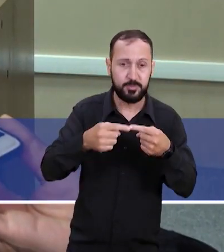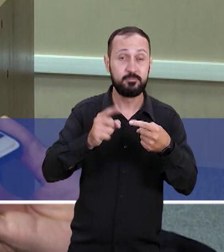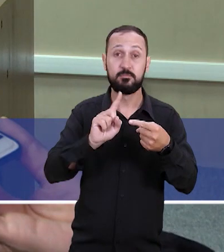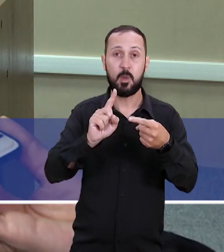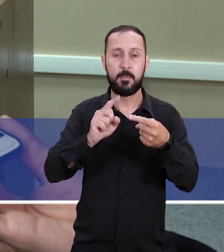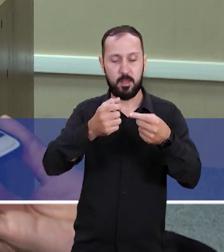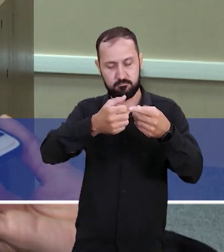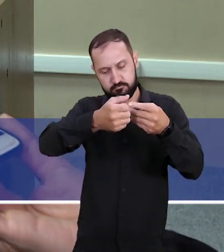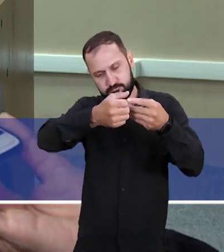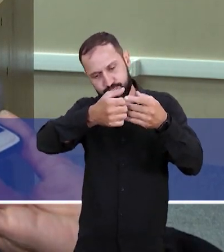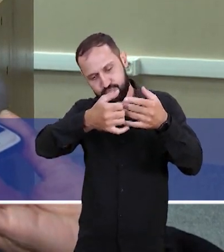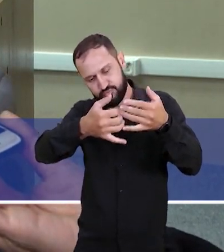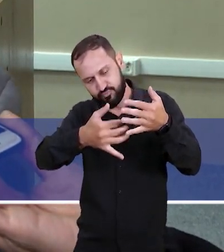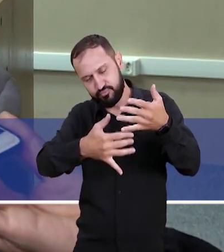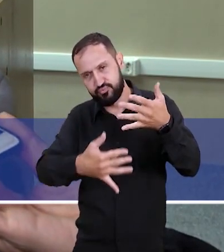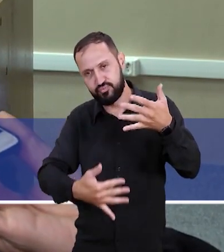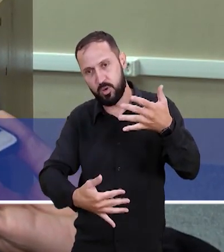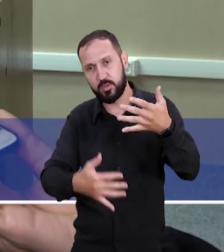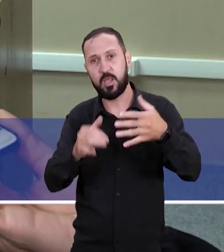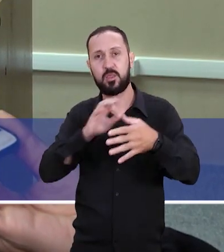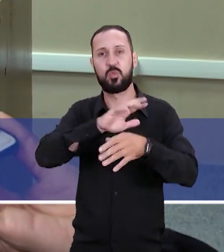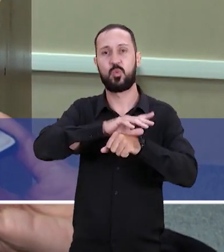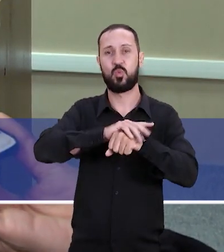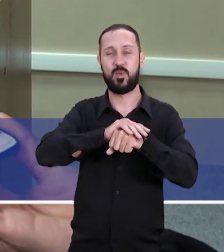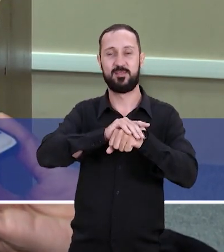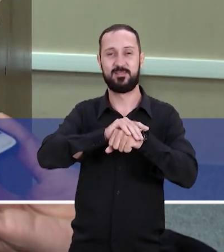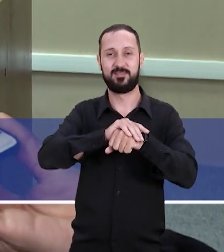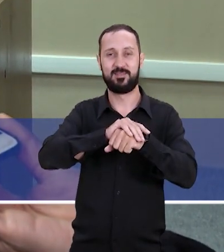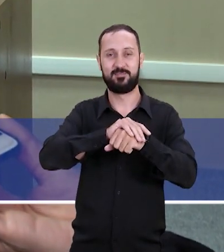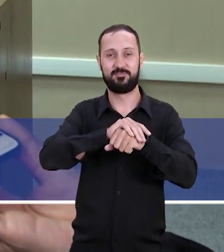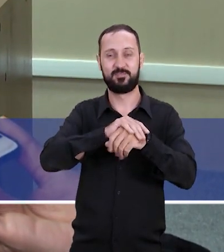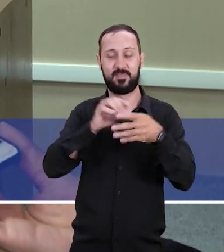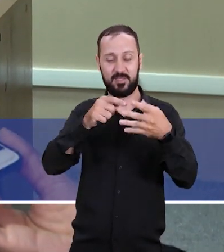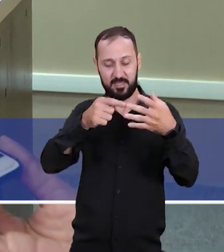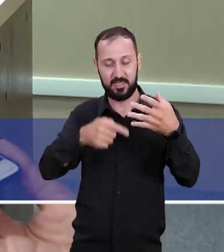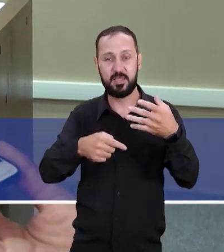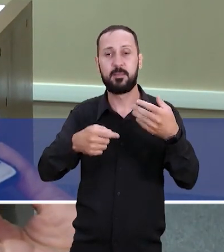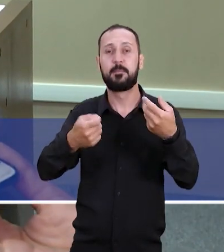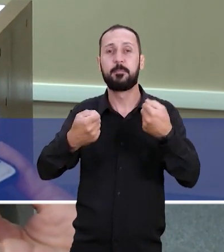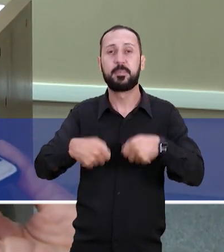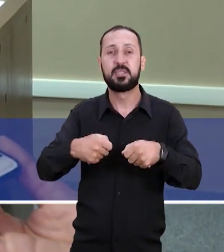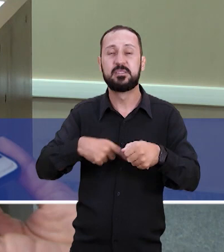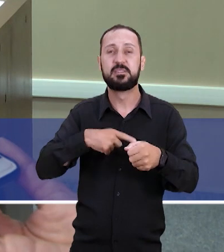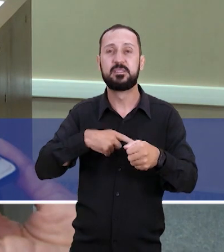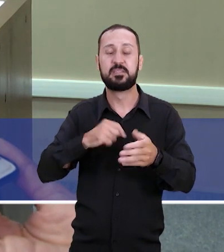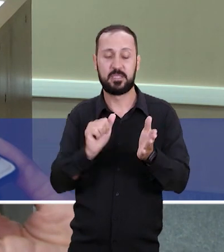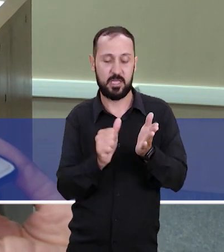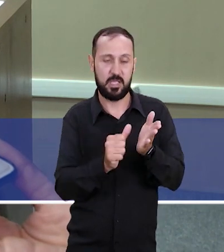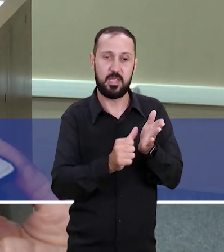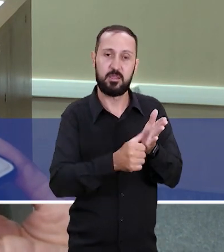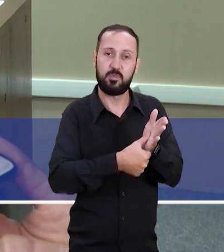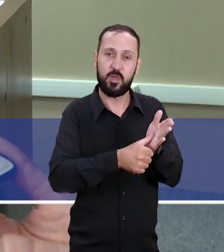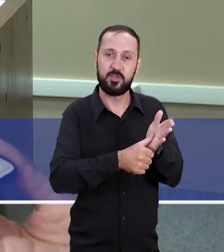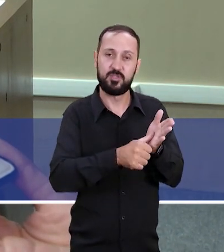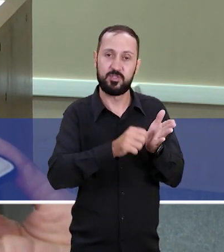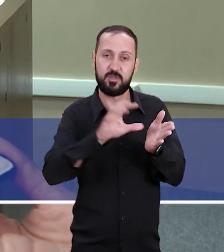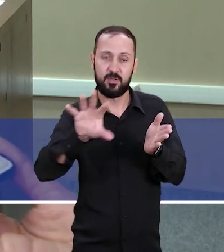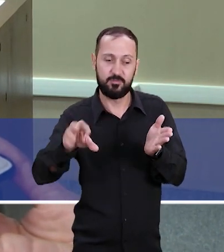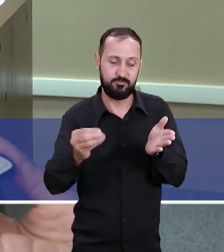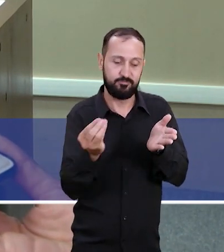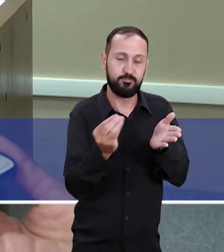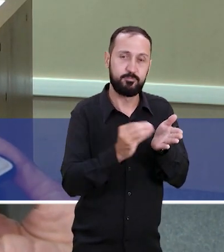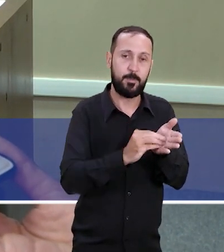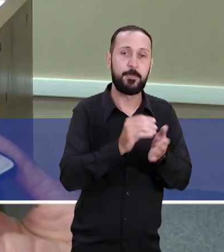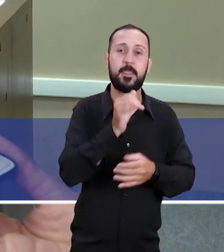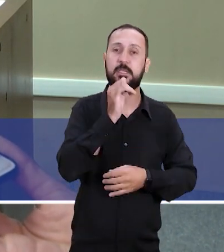do espectro autista, mas todas as outras patologias necessárias a constarem